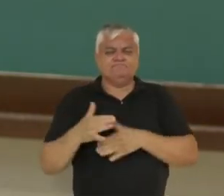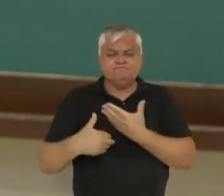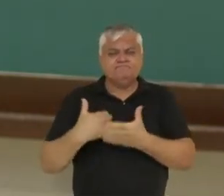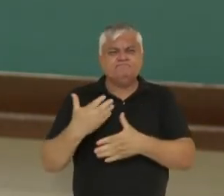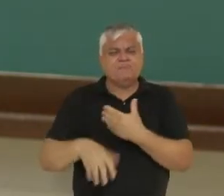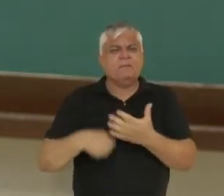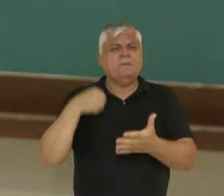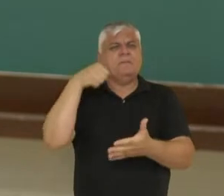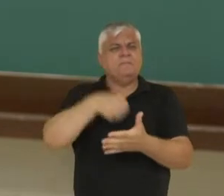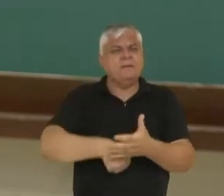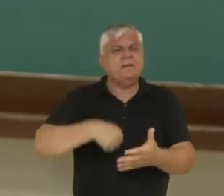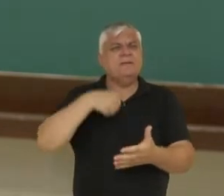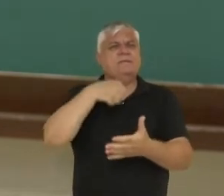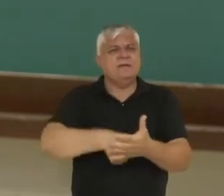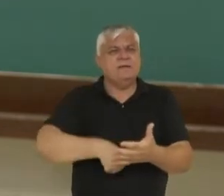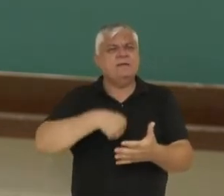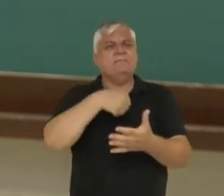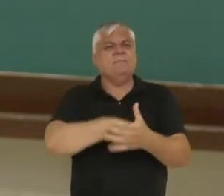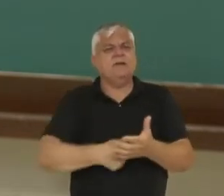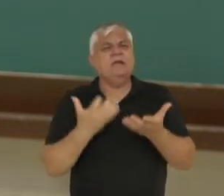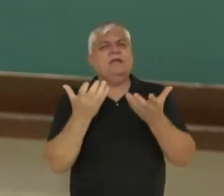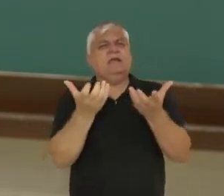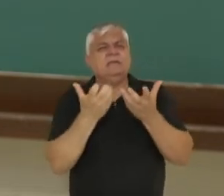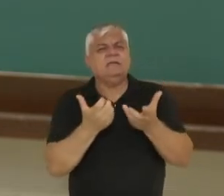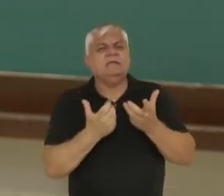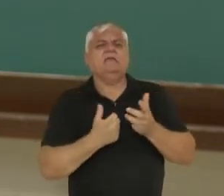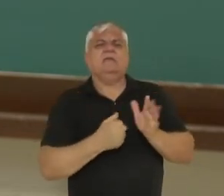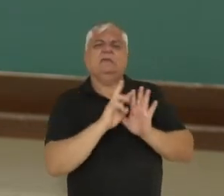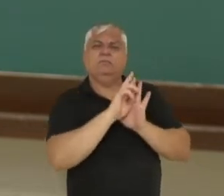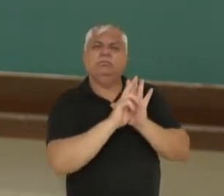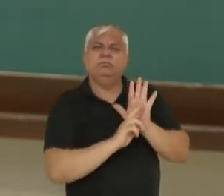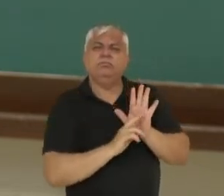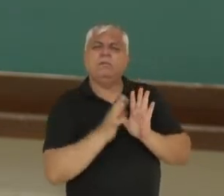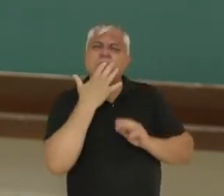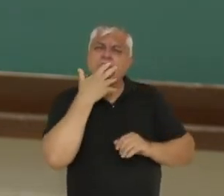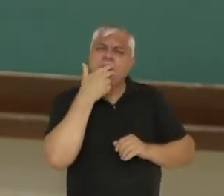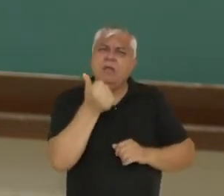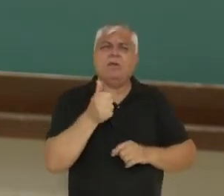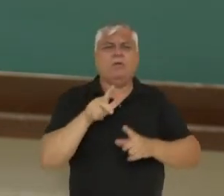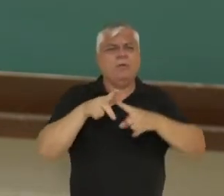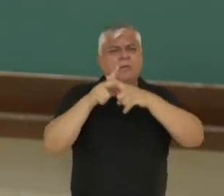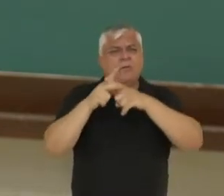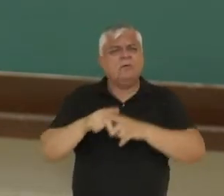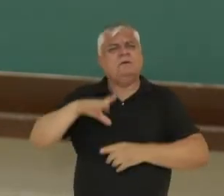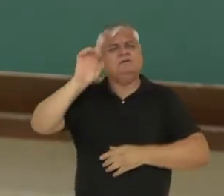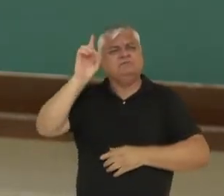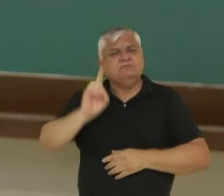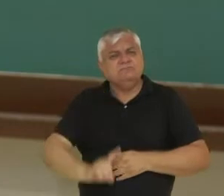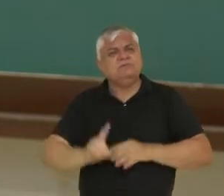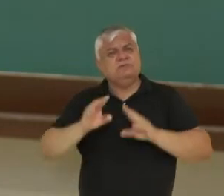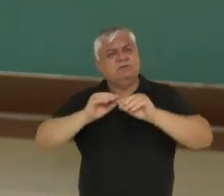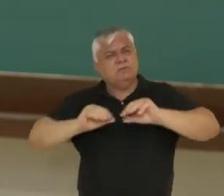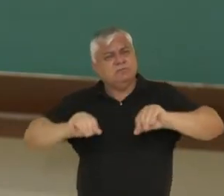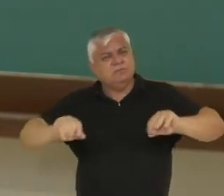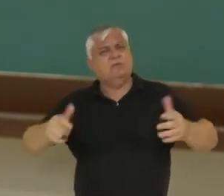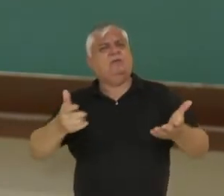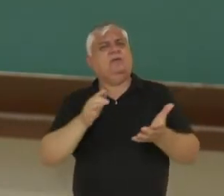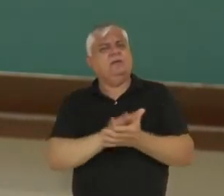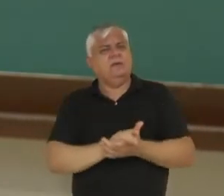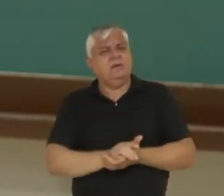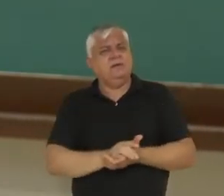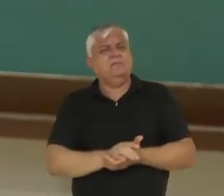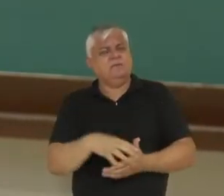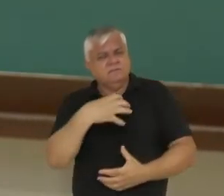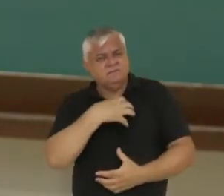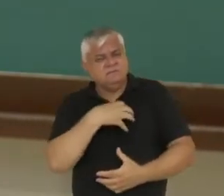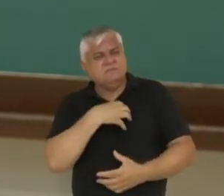lutaram em detrimento a uma regulamentação melhor em termos de direitos e deveres dentro desse